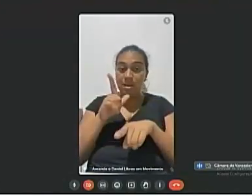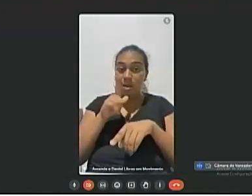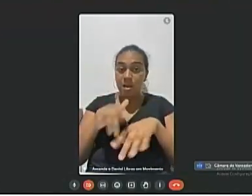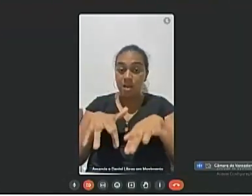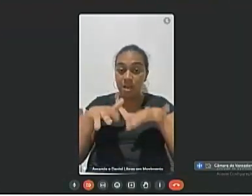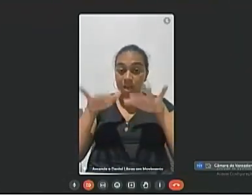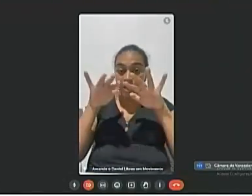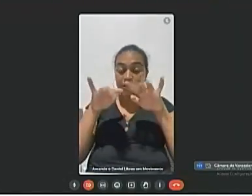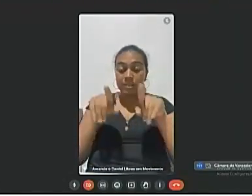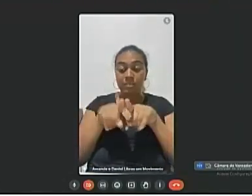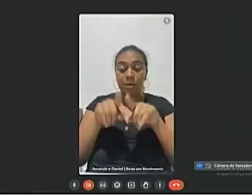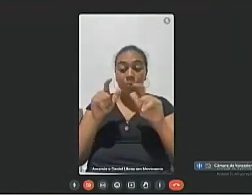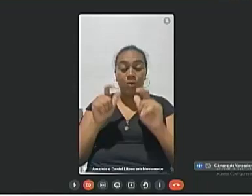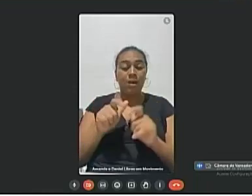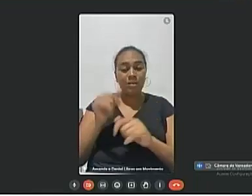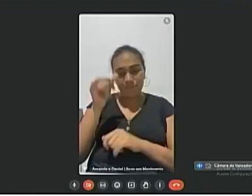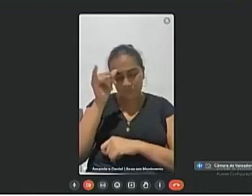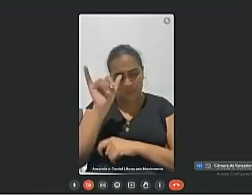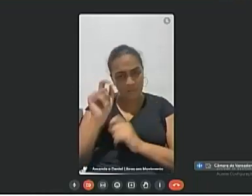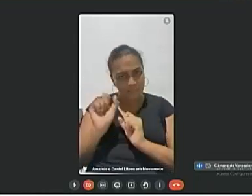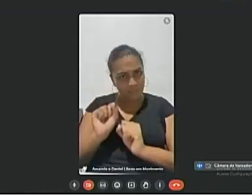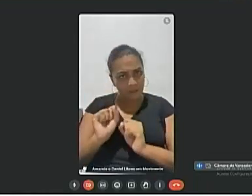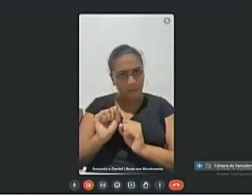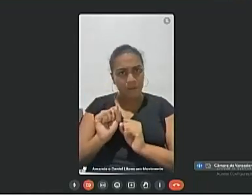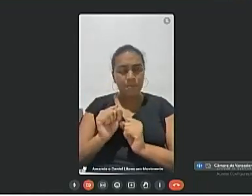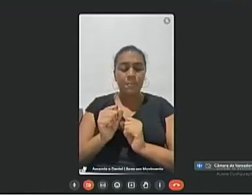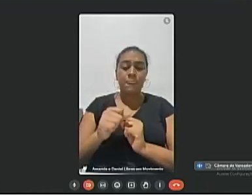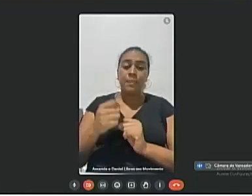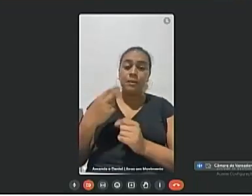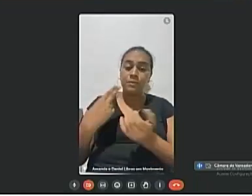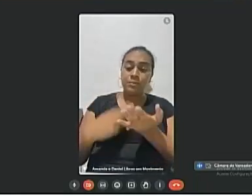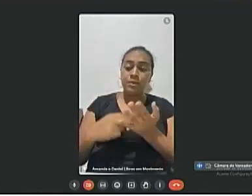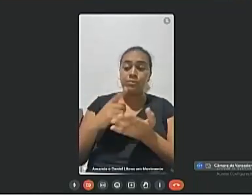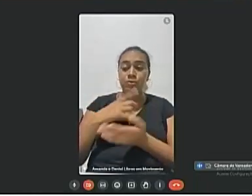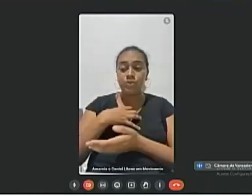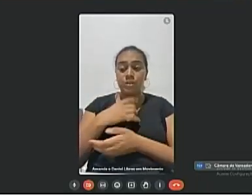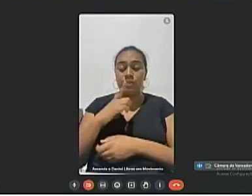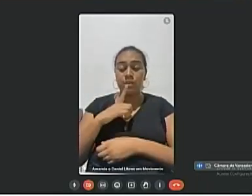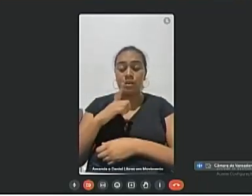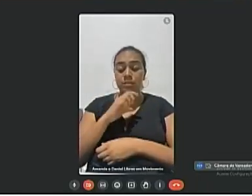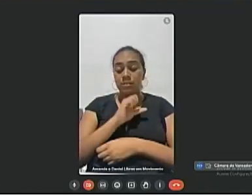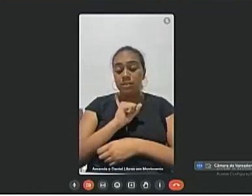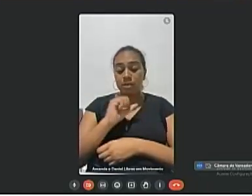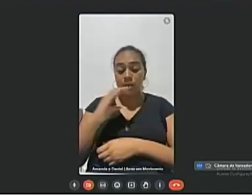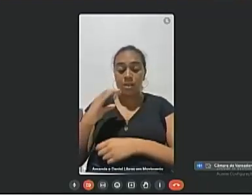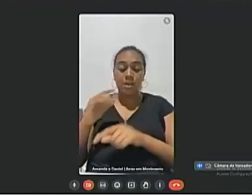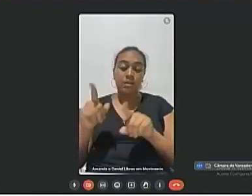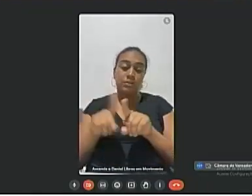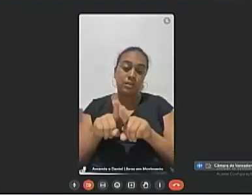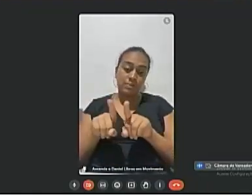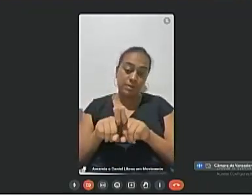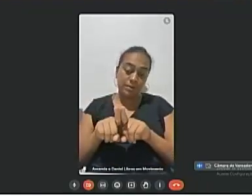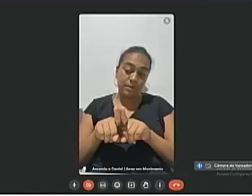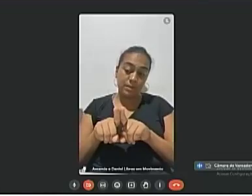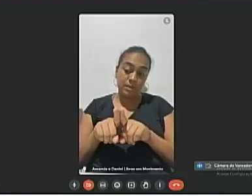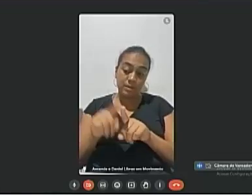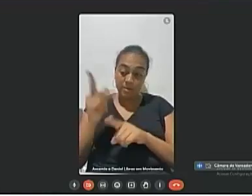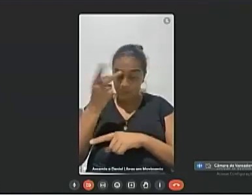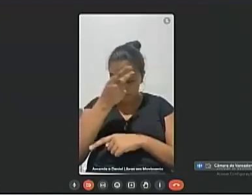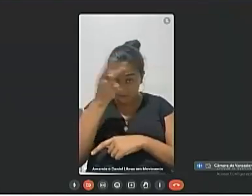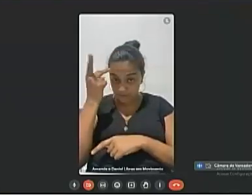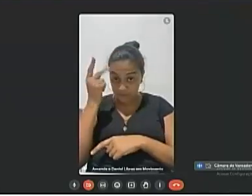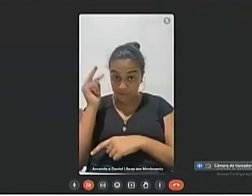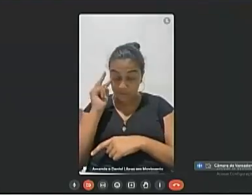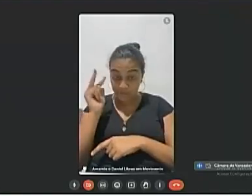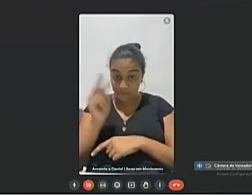da Vitória, Porto União? Da mesma forma que existe em Santa Catarina, nas cabeceiras do rio Itajaí. Muitas pessoas viram a nível